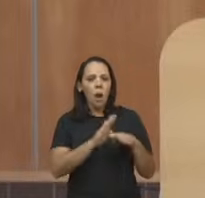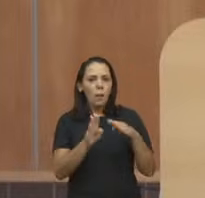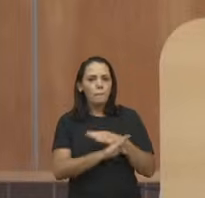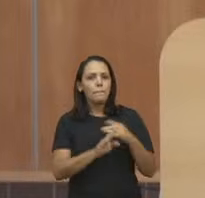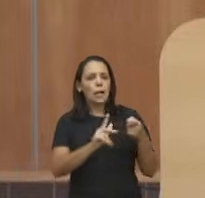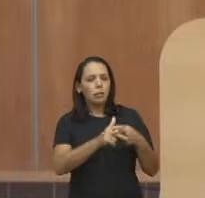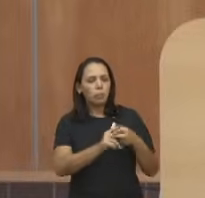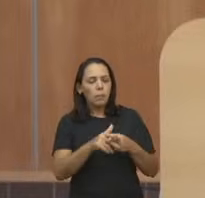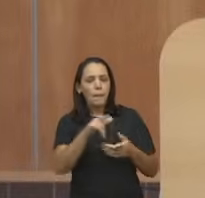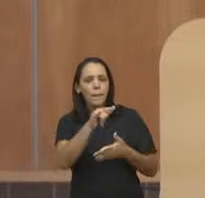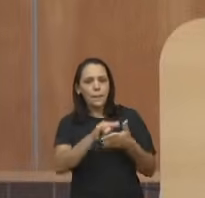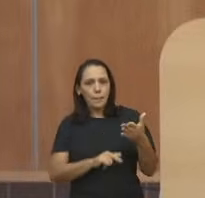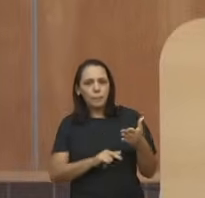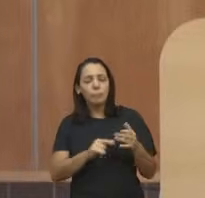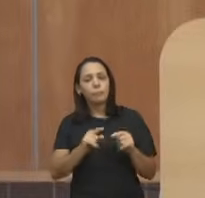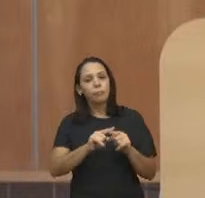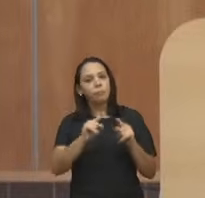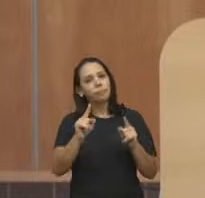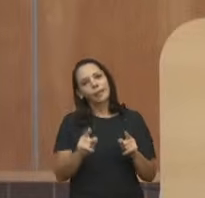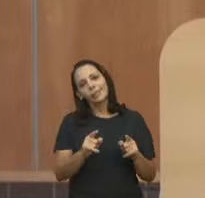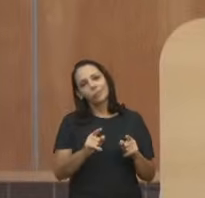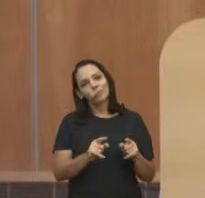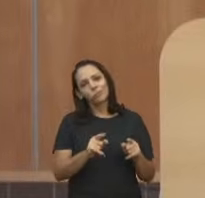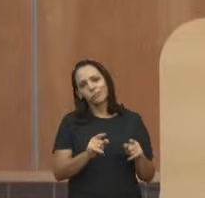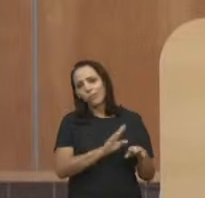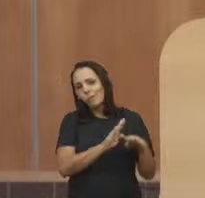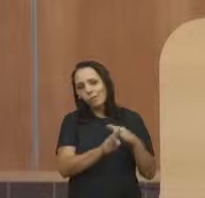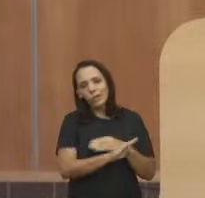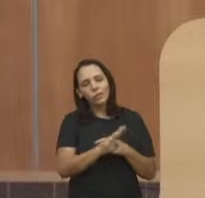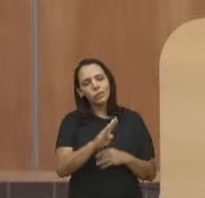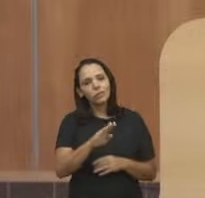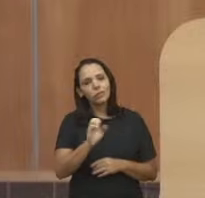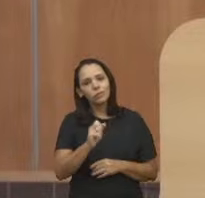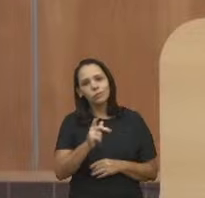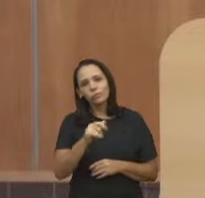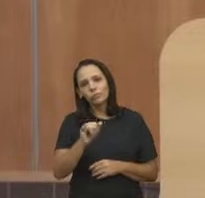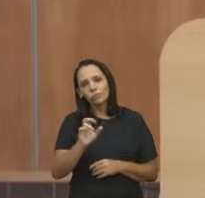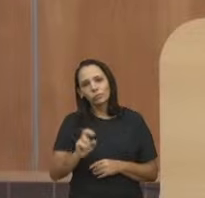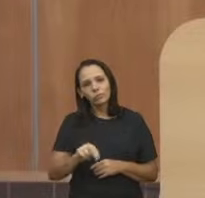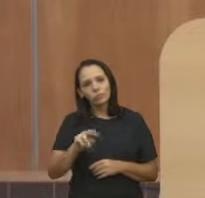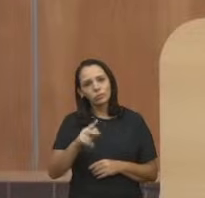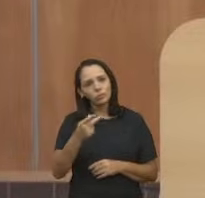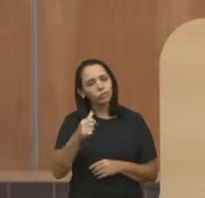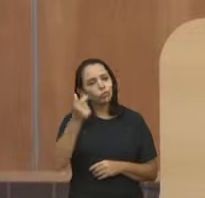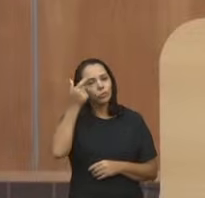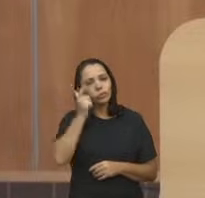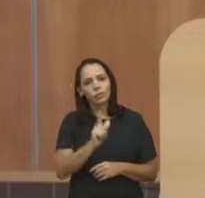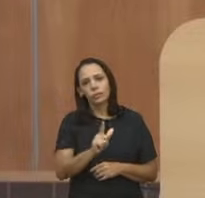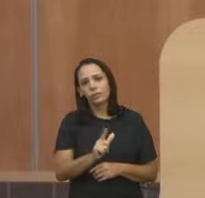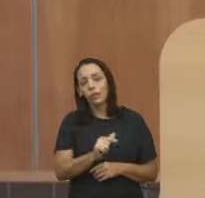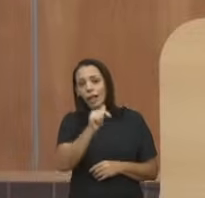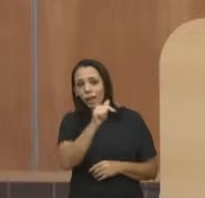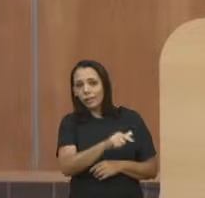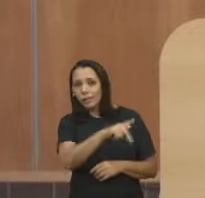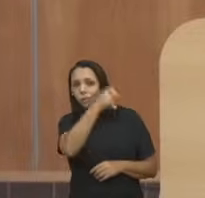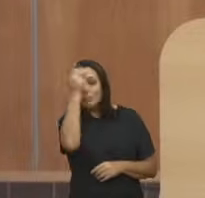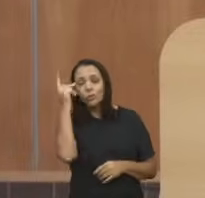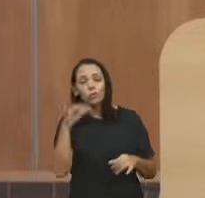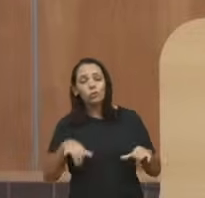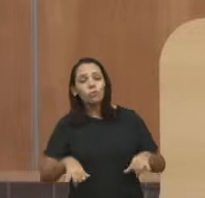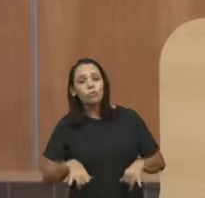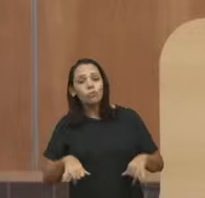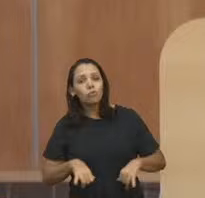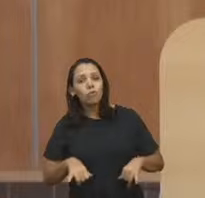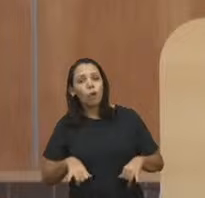não conseguimos ainda levar saneamento básico para o CEPIM, para aquelas pessoas que vivem ali em condições precárias, porque a gente sabe